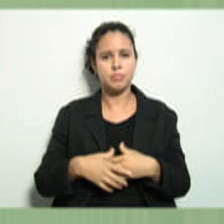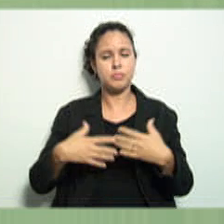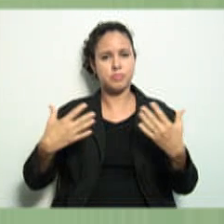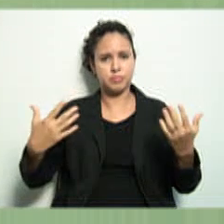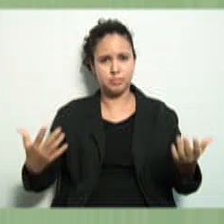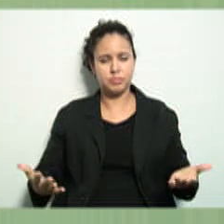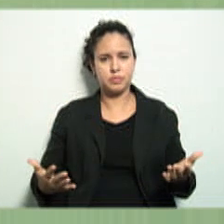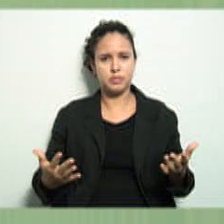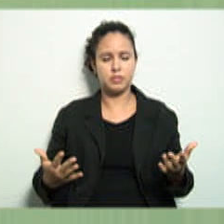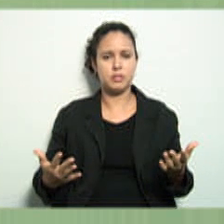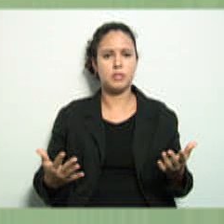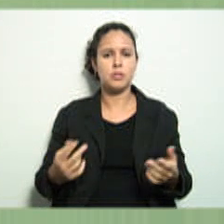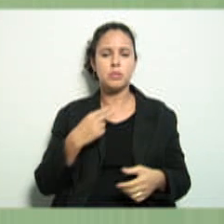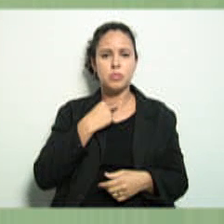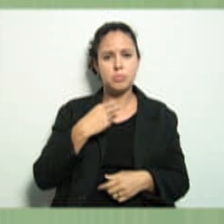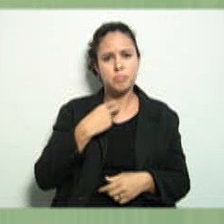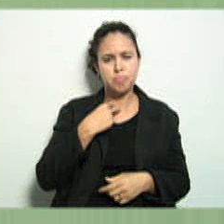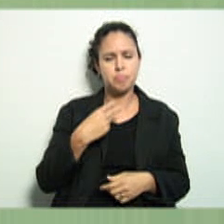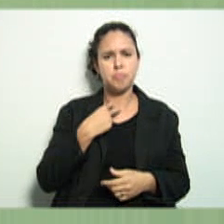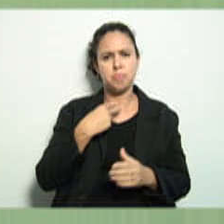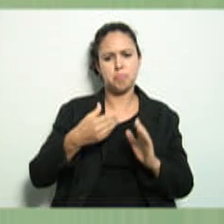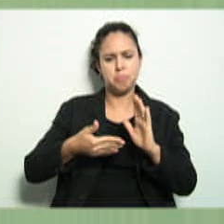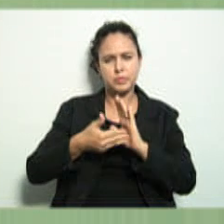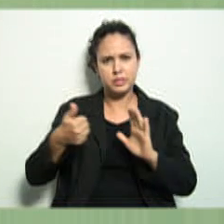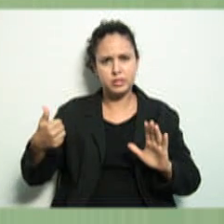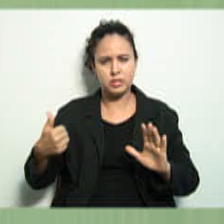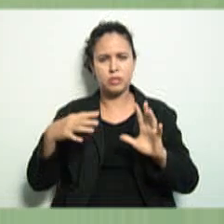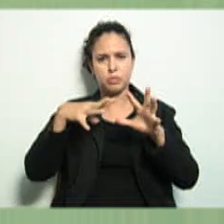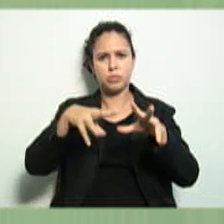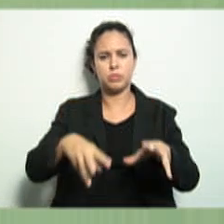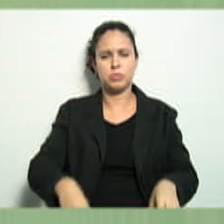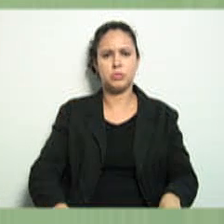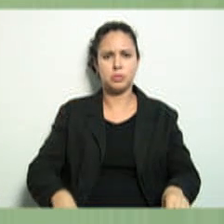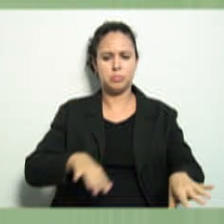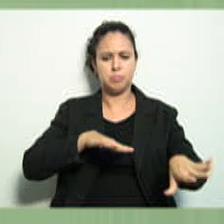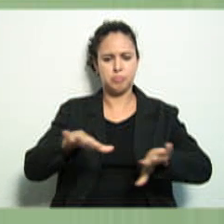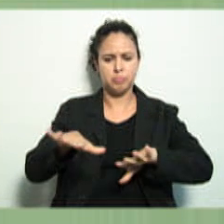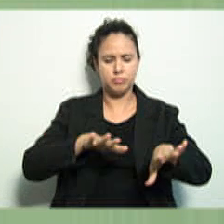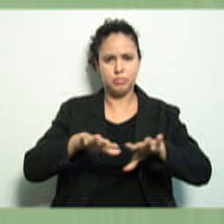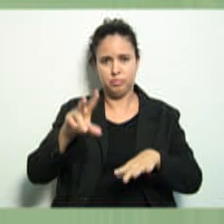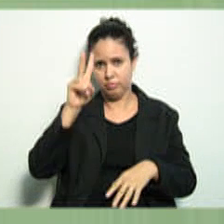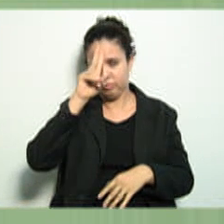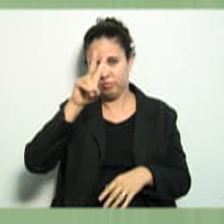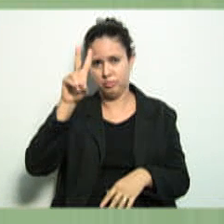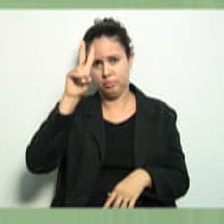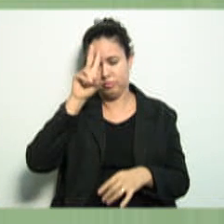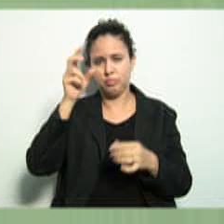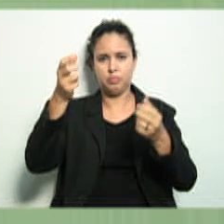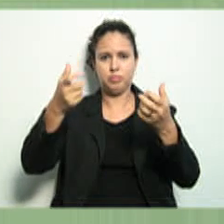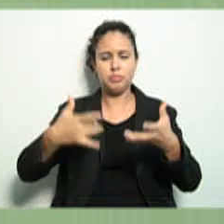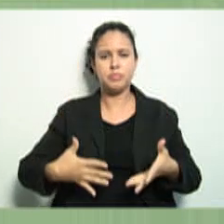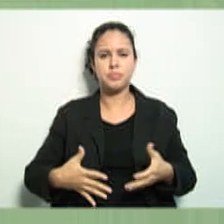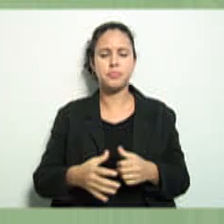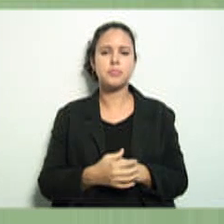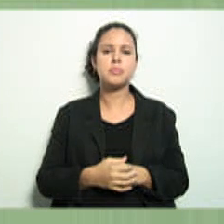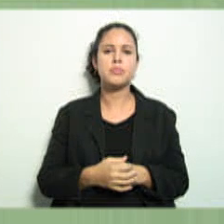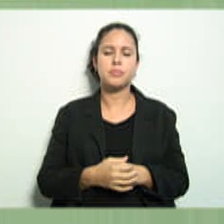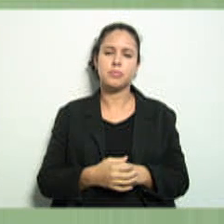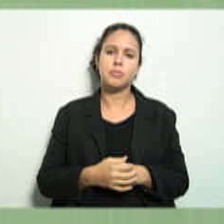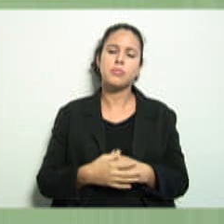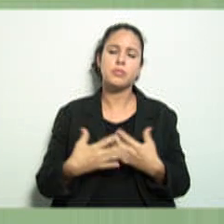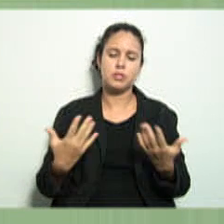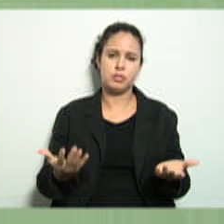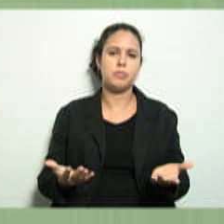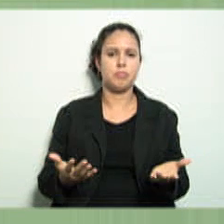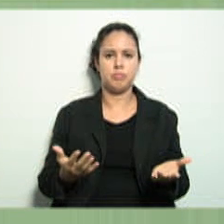Certamente, não podemos descartar todo o movimento histórico explicado até agora. Esse